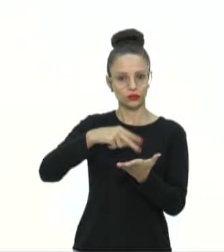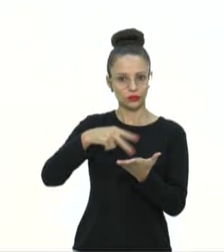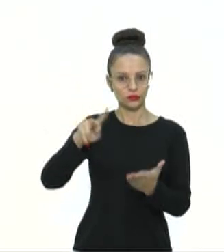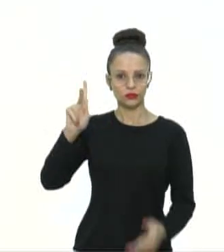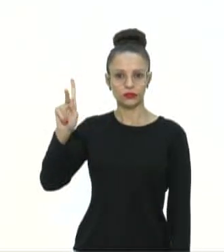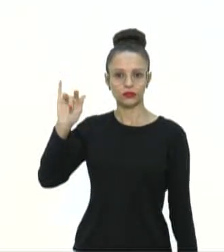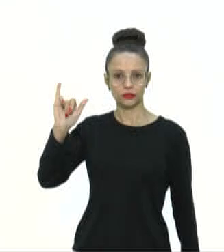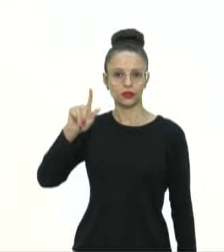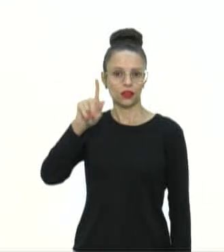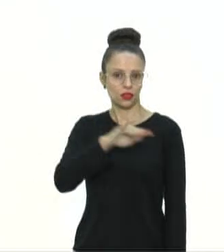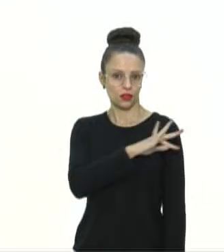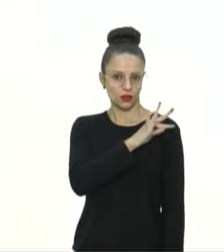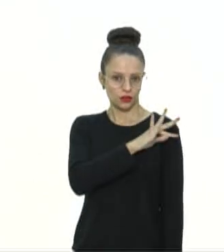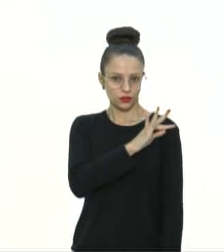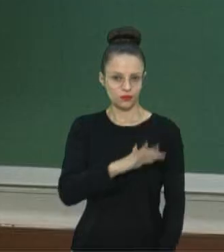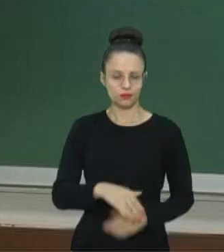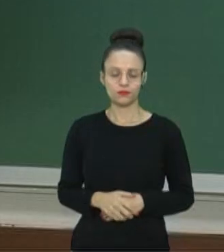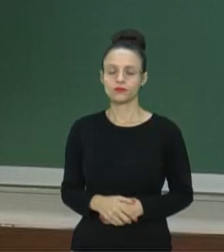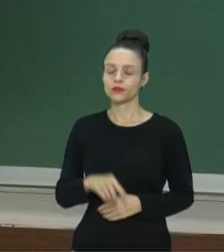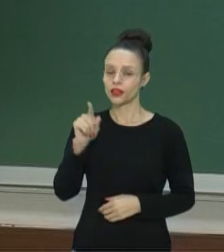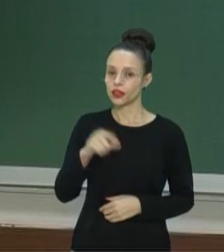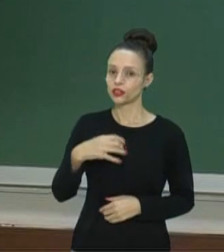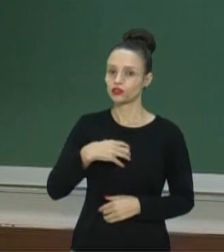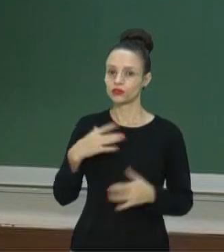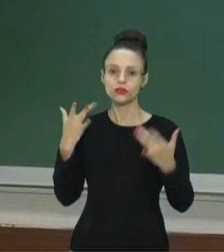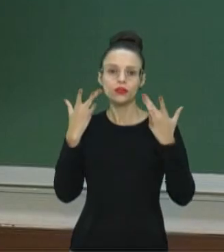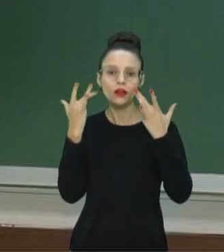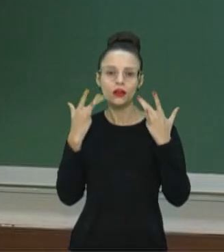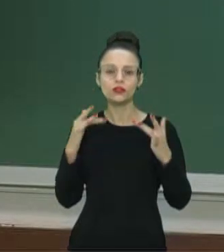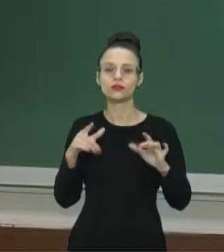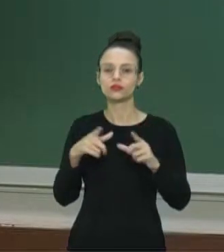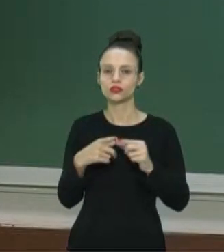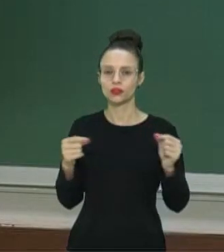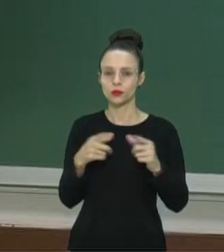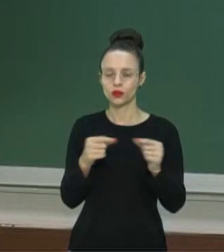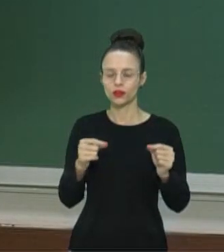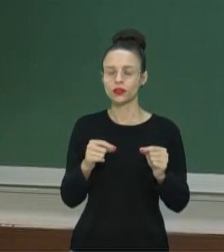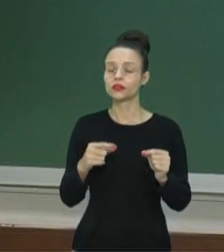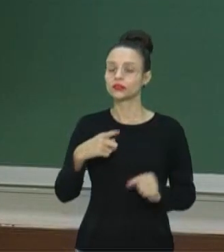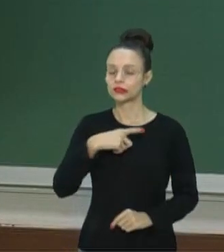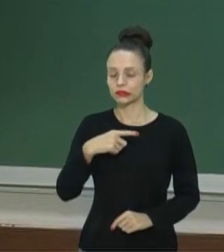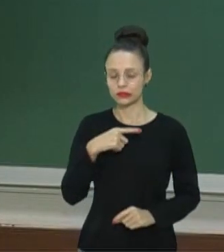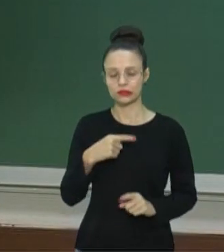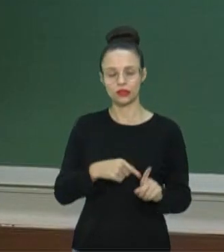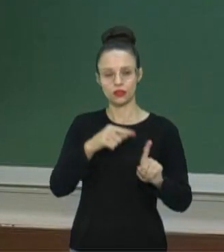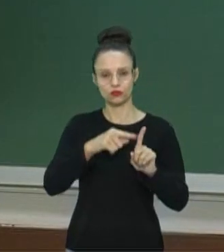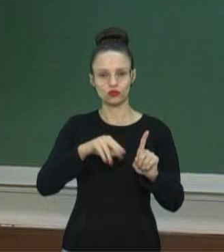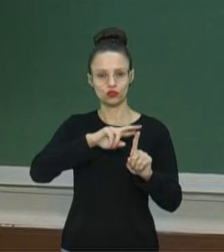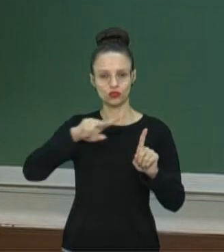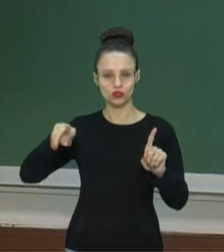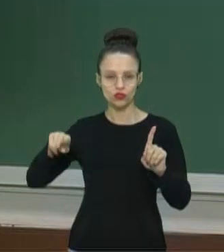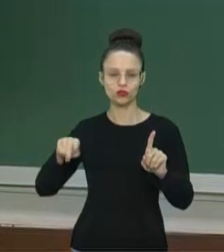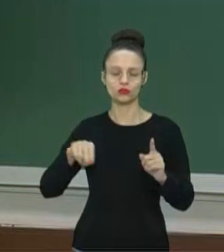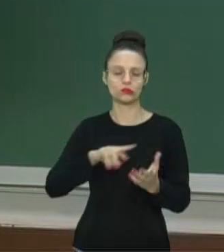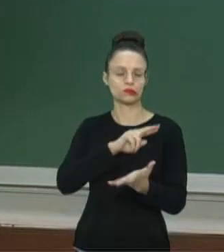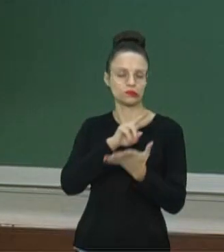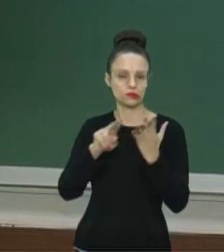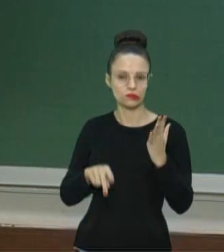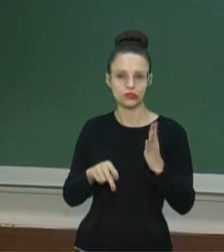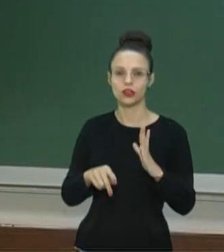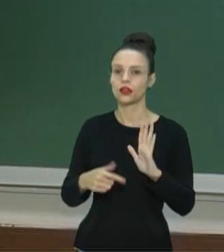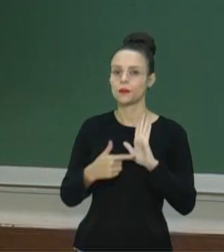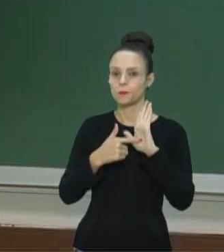é técnica. Então é uma forma de teatro japonês conhecida pela estilização do drama e pela elaboração